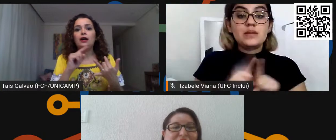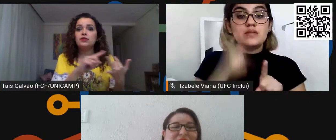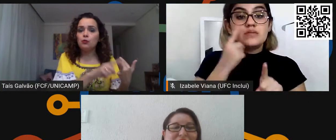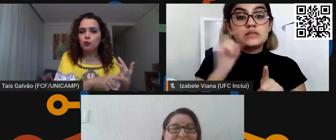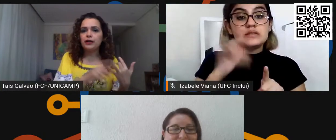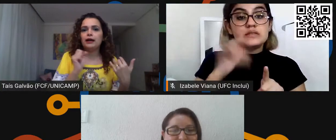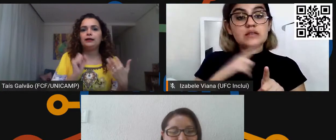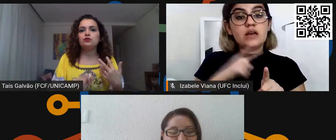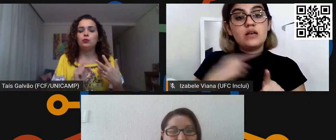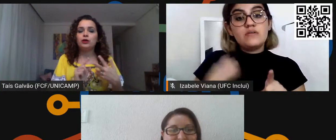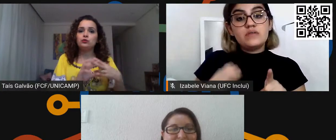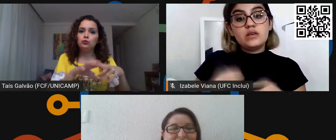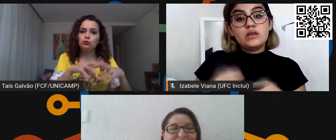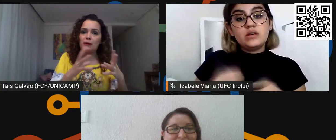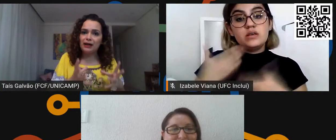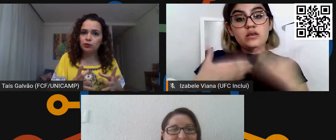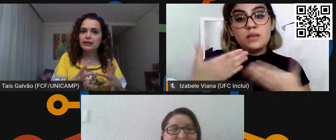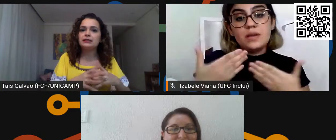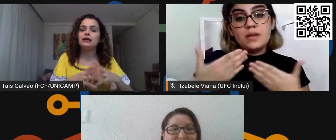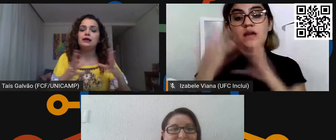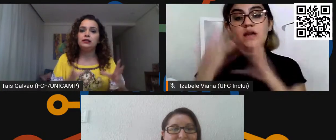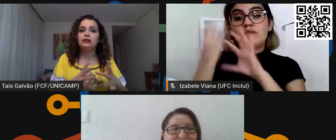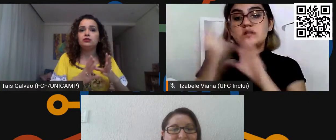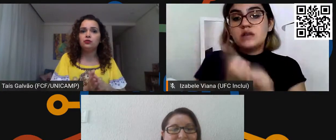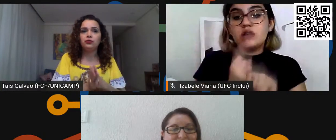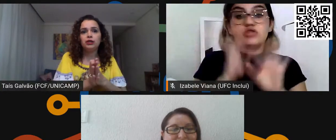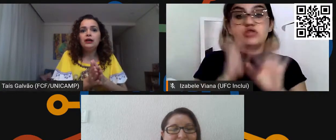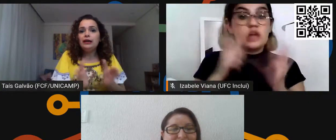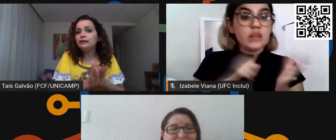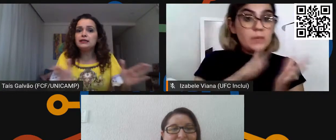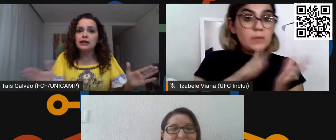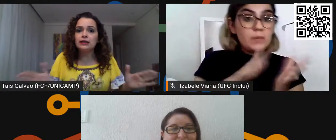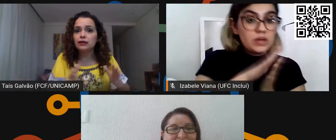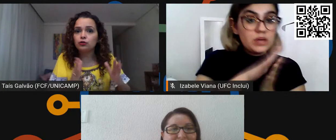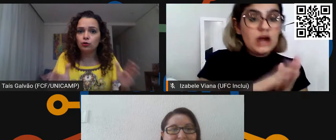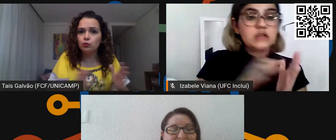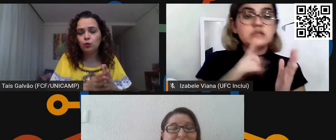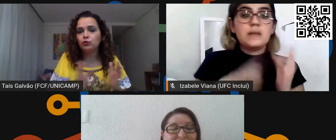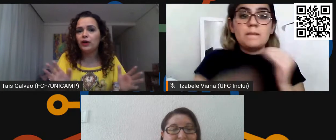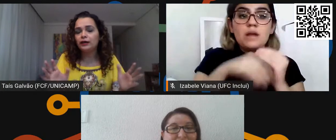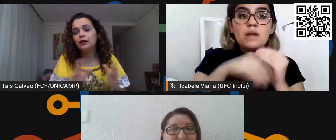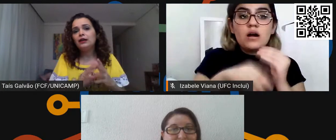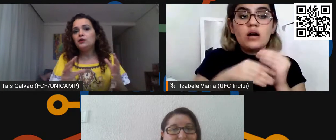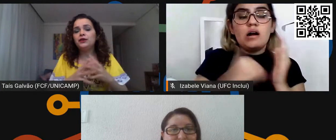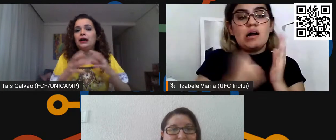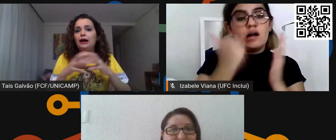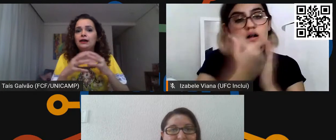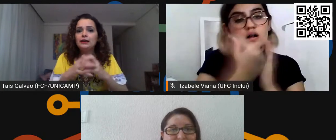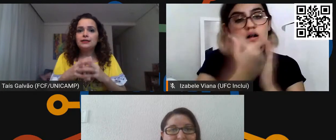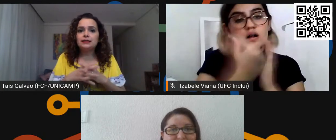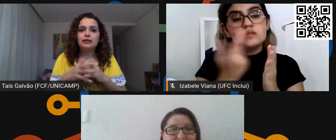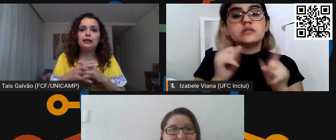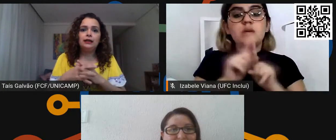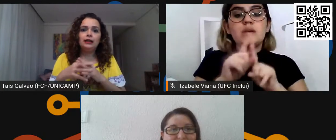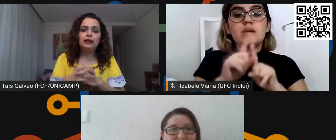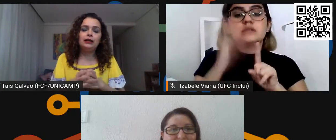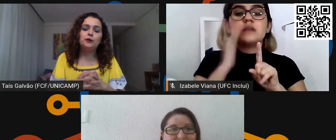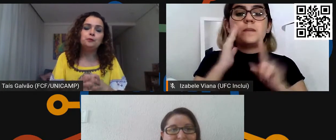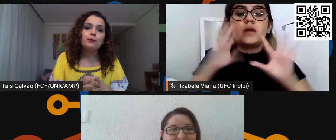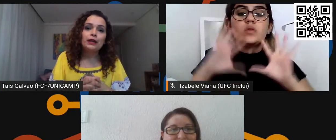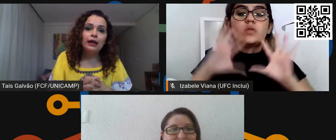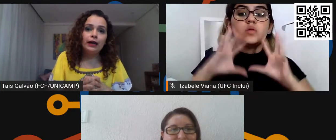andamento, revisão publicada sobre o assunto, amadurecer isso, enfim, e ter certeza que todo mundo vai ficar se